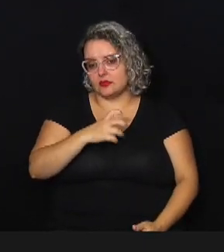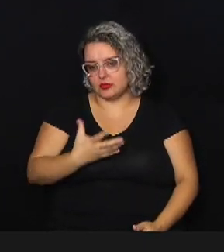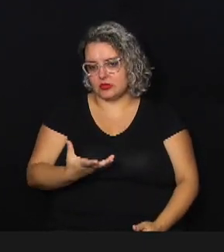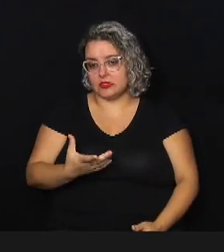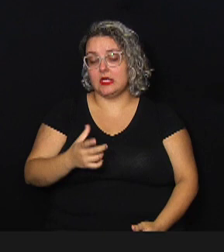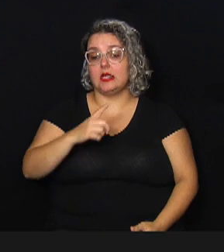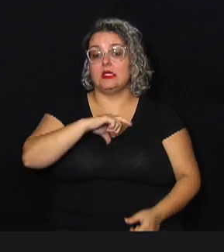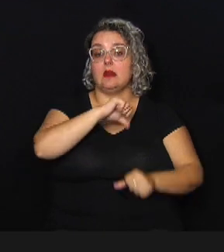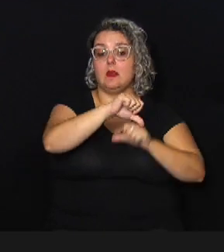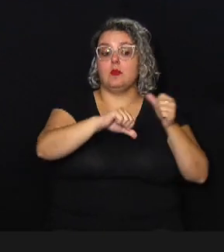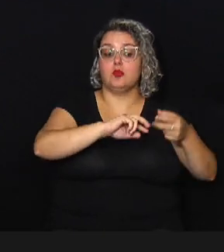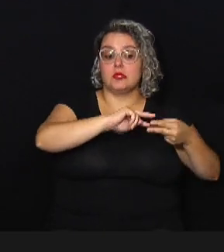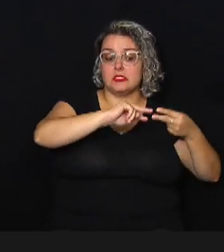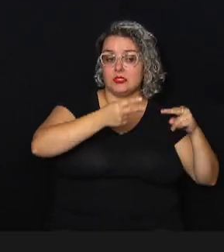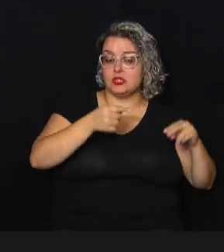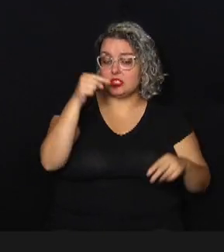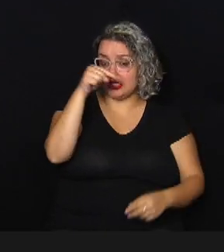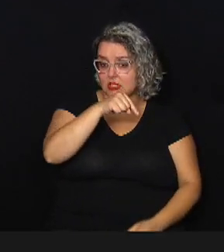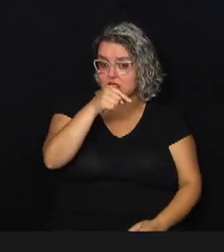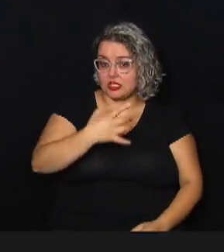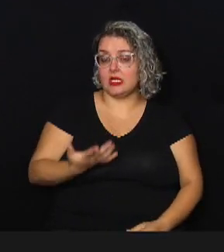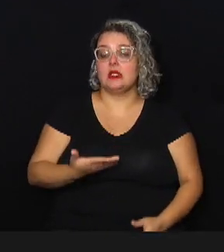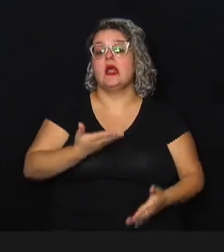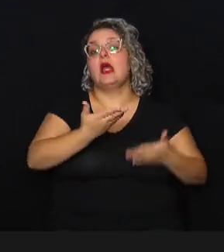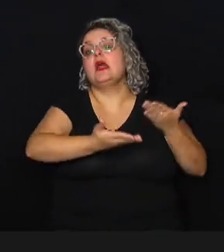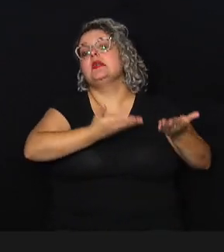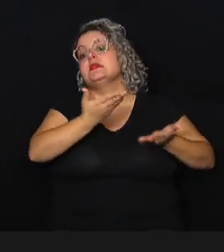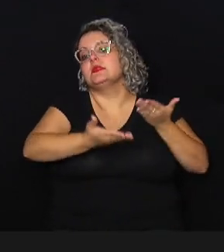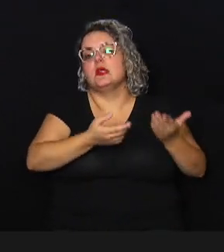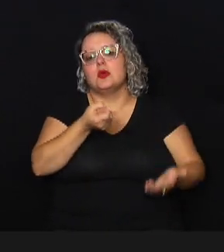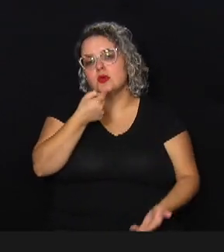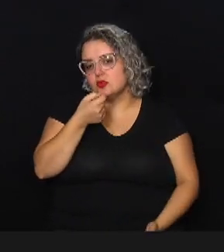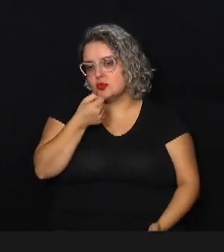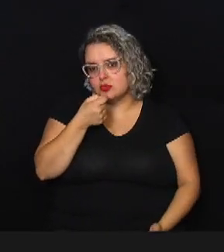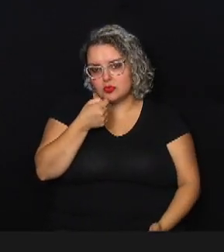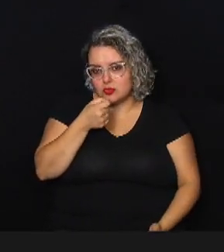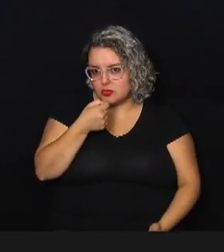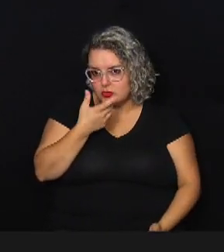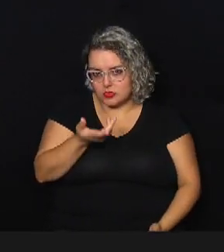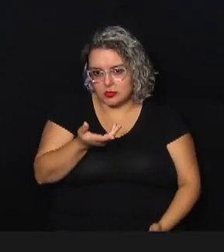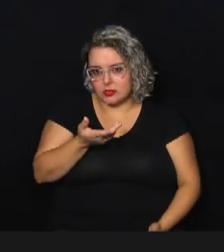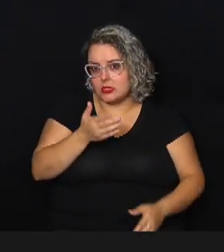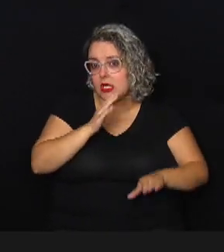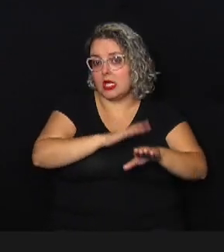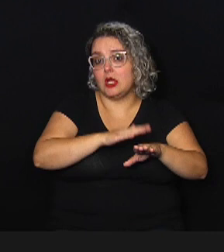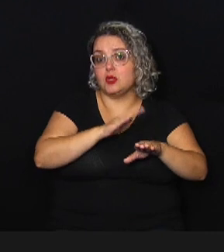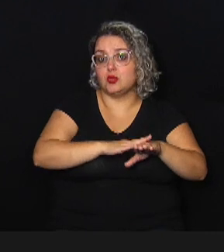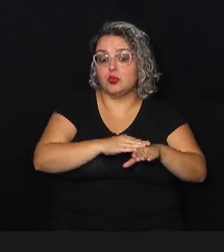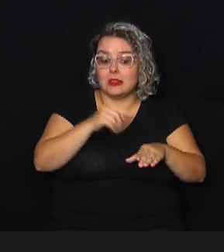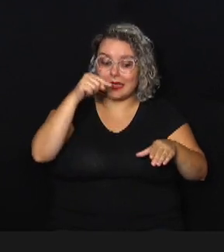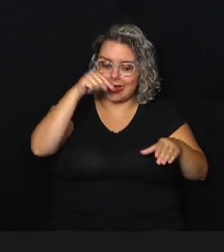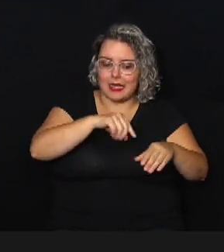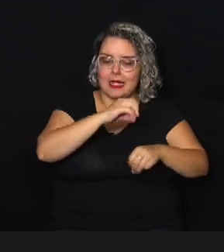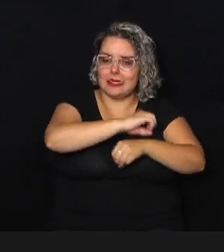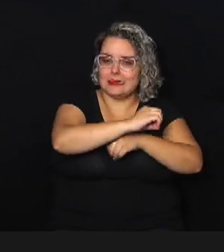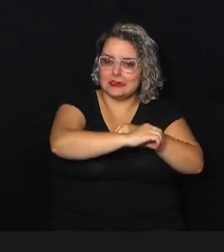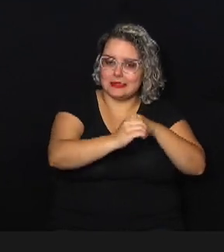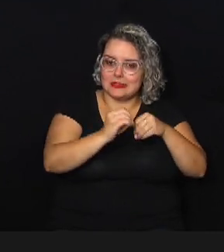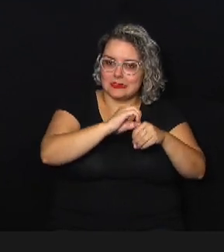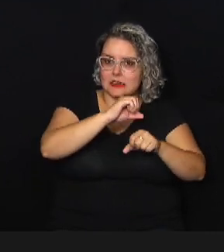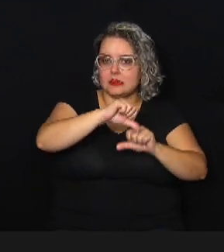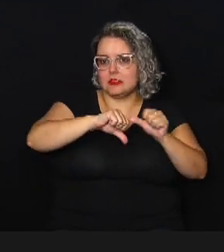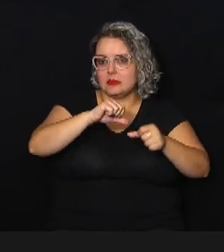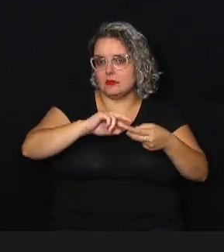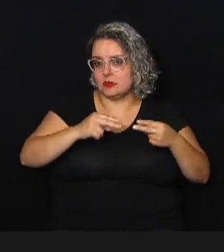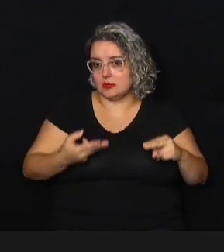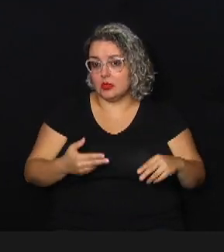envolvida e você trata com um comprimidinho que atua somente naquela célula que tem aquela mutação.